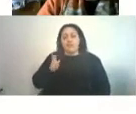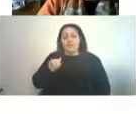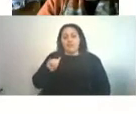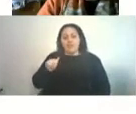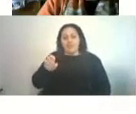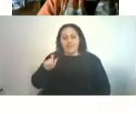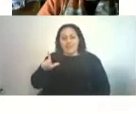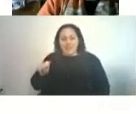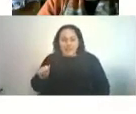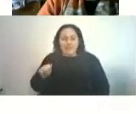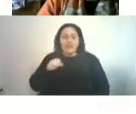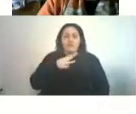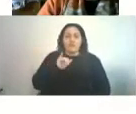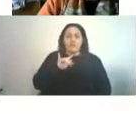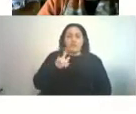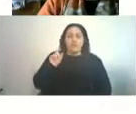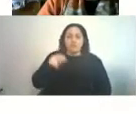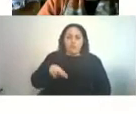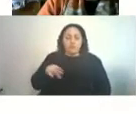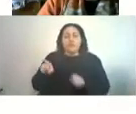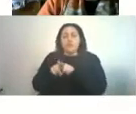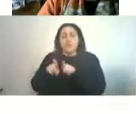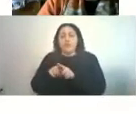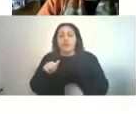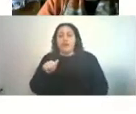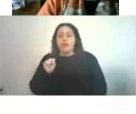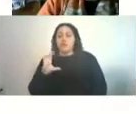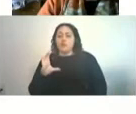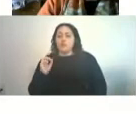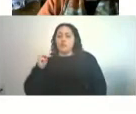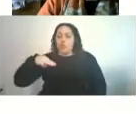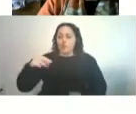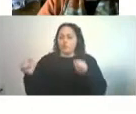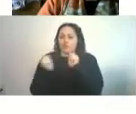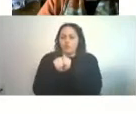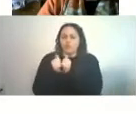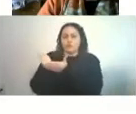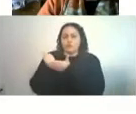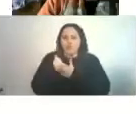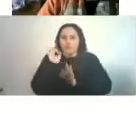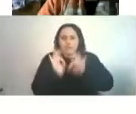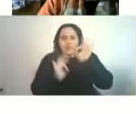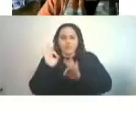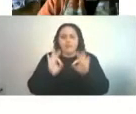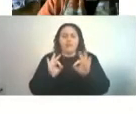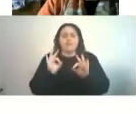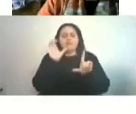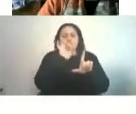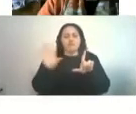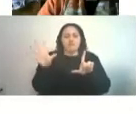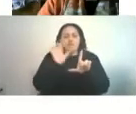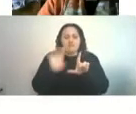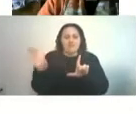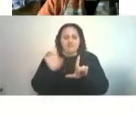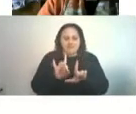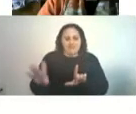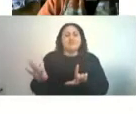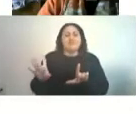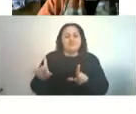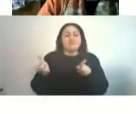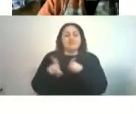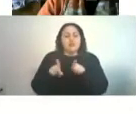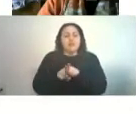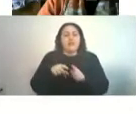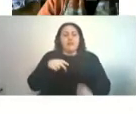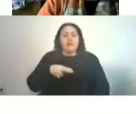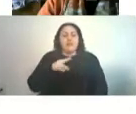Ascom, que está conosco, né? Planejando também, preparando tudo para fazer tudo ir ao ar e acontecer. O